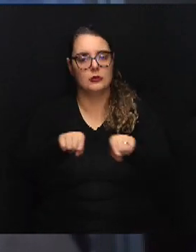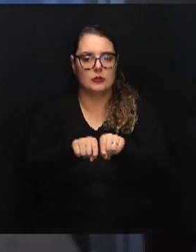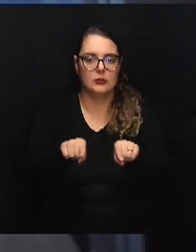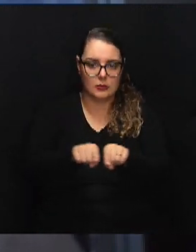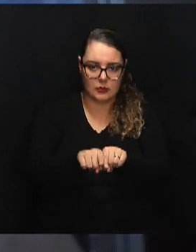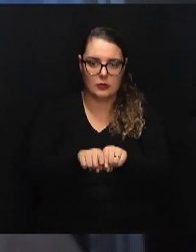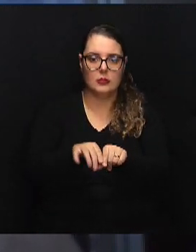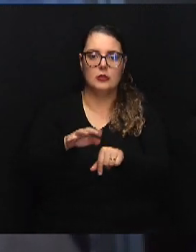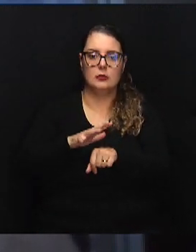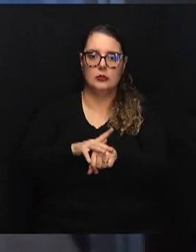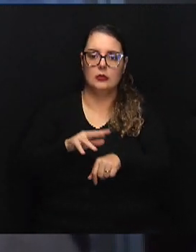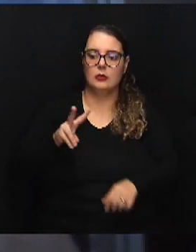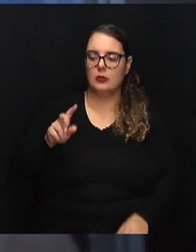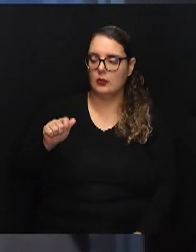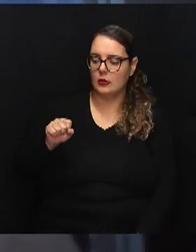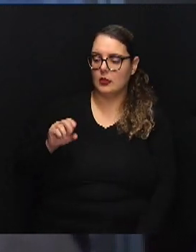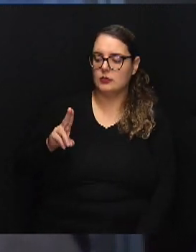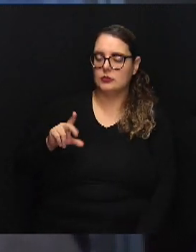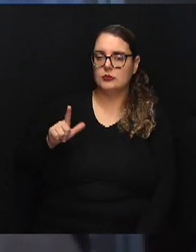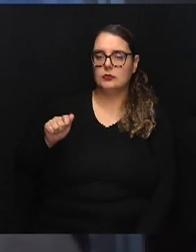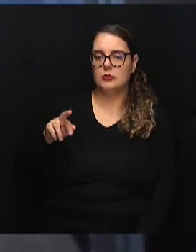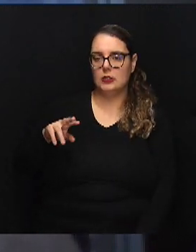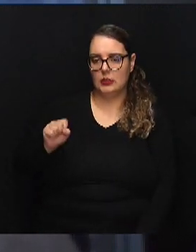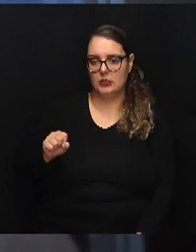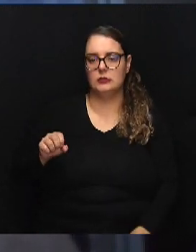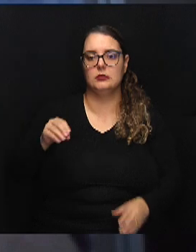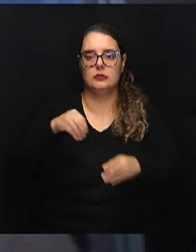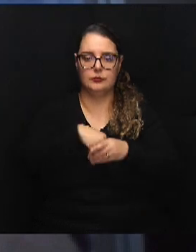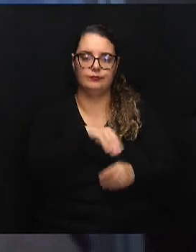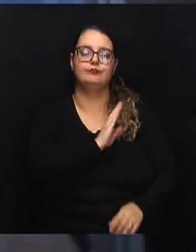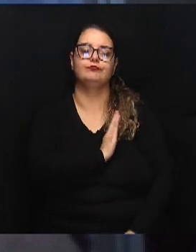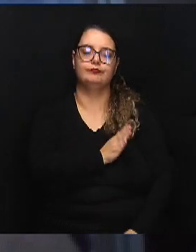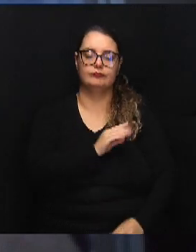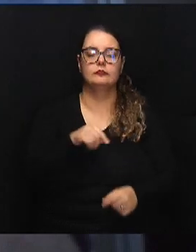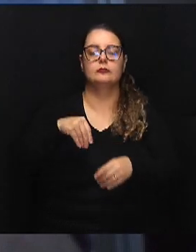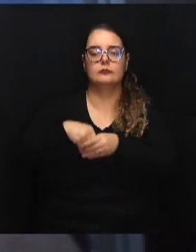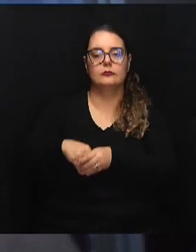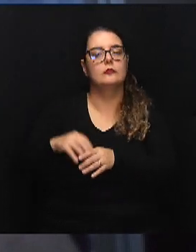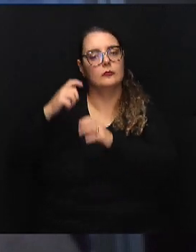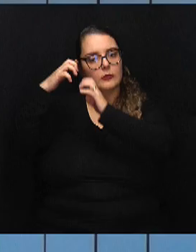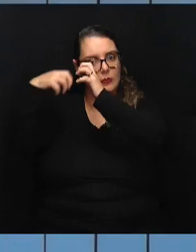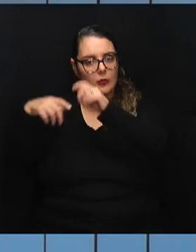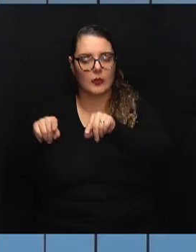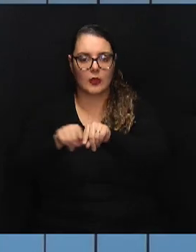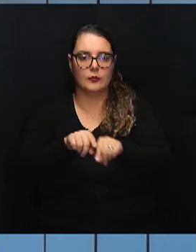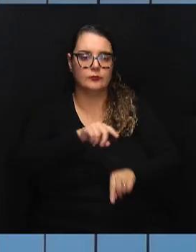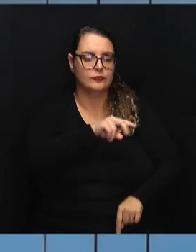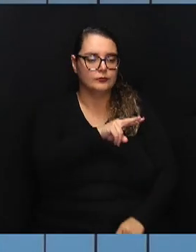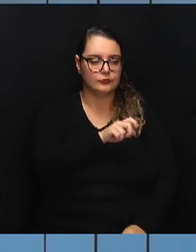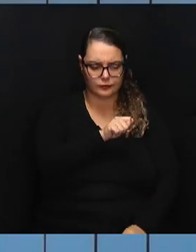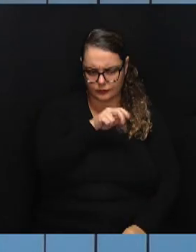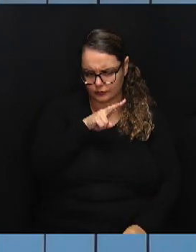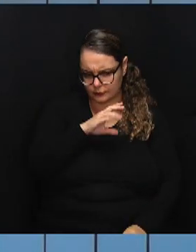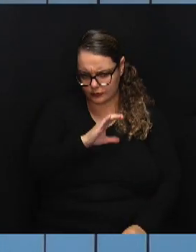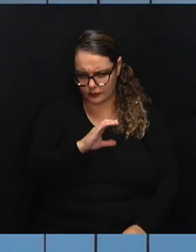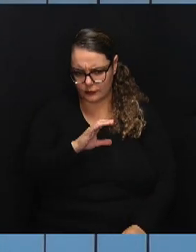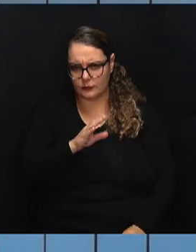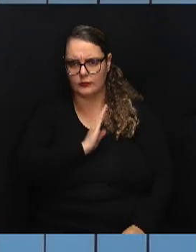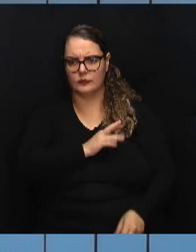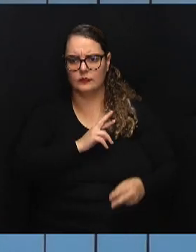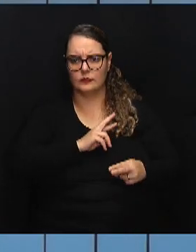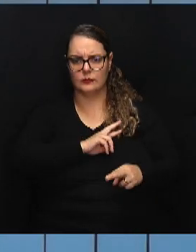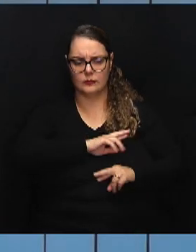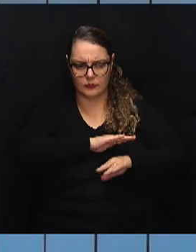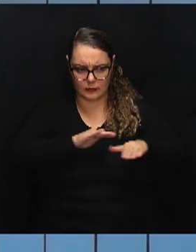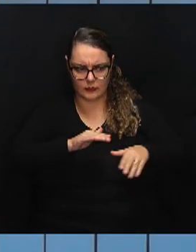doenças vasculares, dentro delas o infarto e o AVC, tá? E o AVC e o infarto, eles estão bastante relacionados,